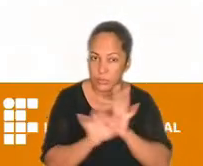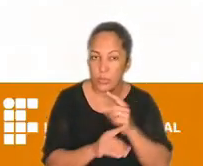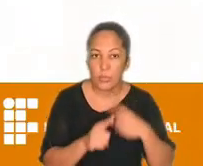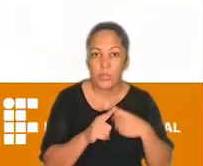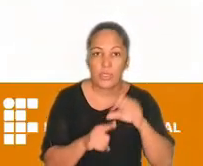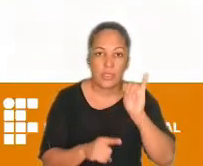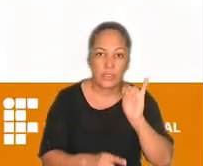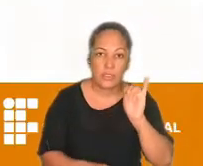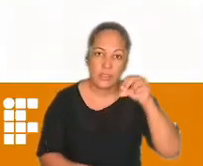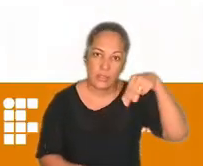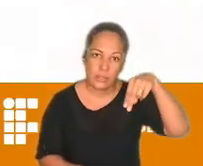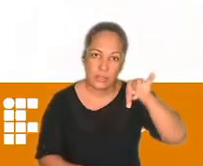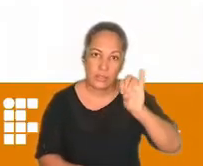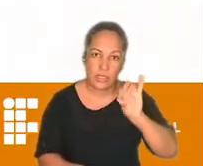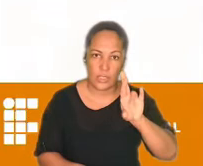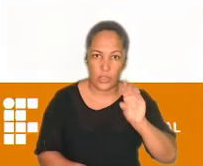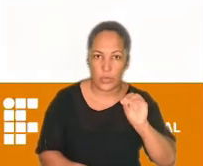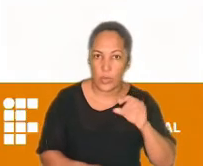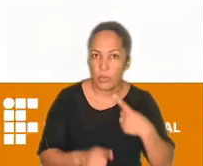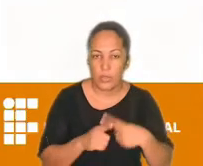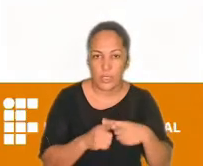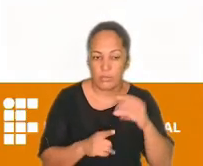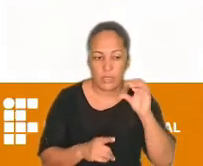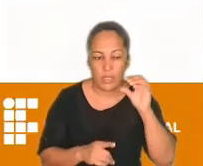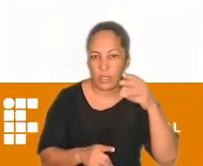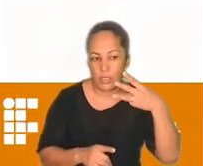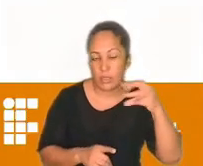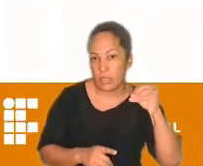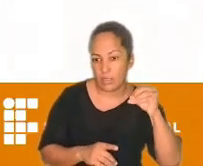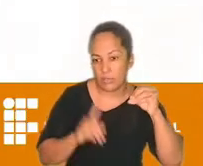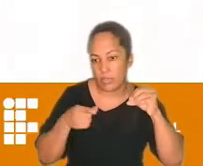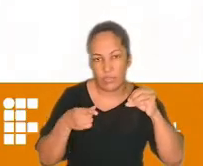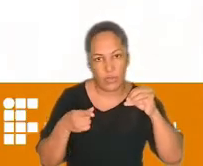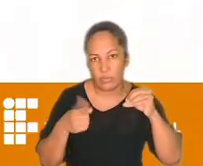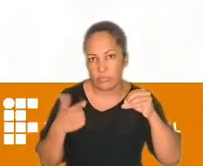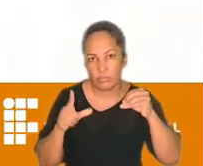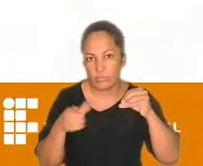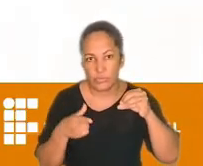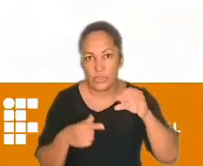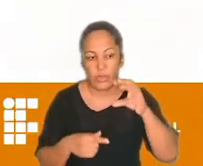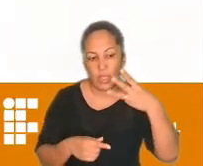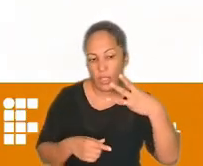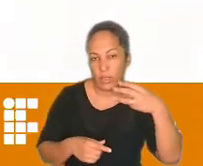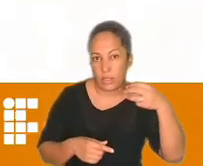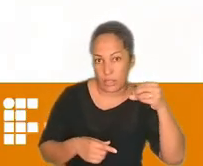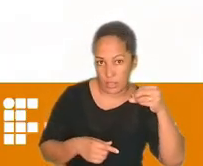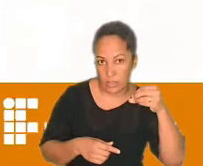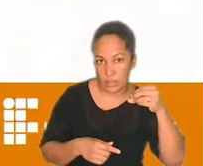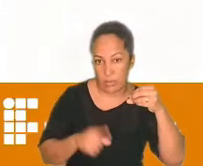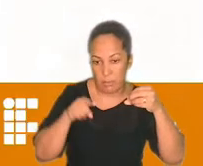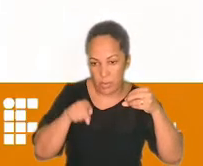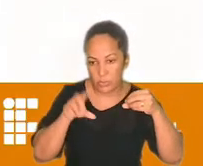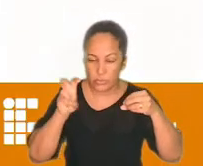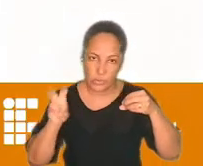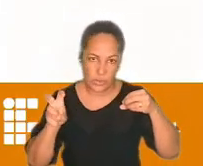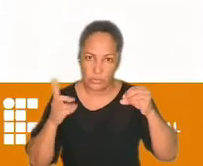não tem casa decimal, ele não tem casa decimal depois da vírgula, né? A minha idade não é 30,5, né?